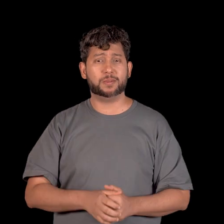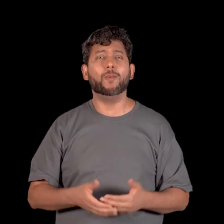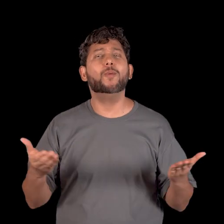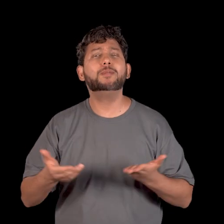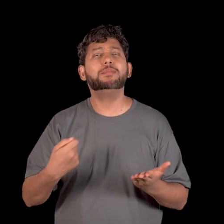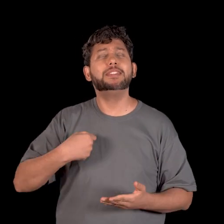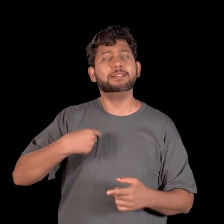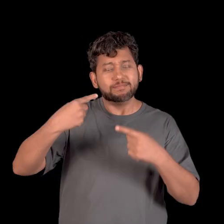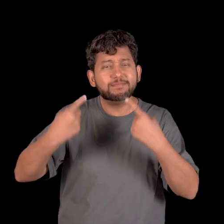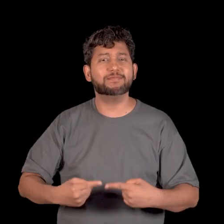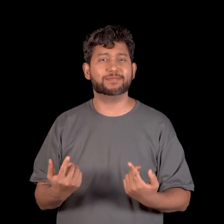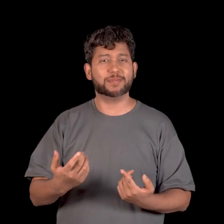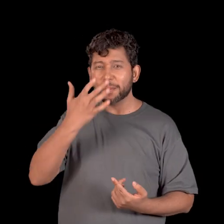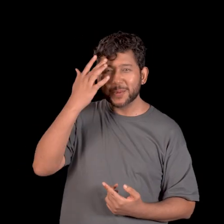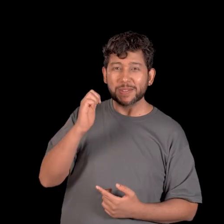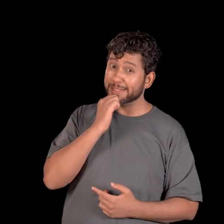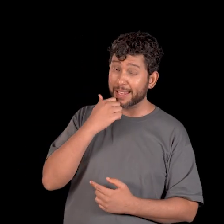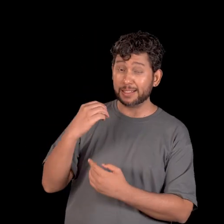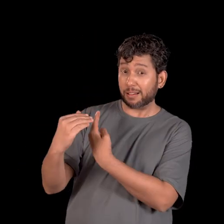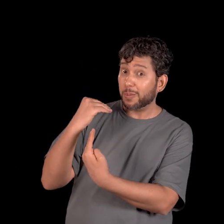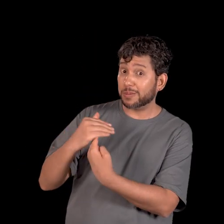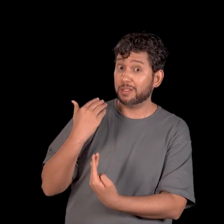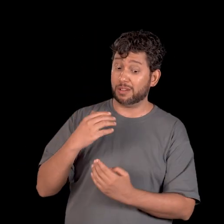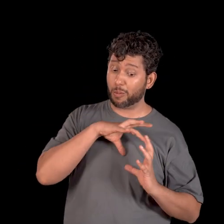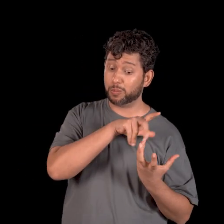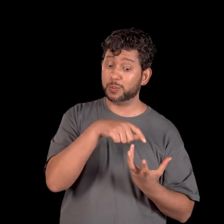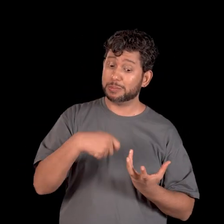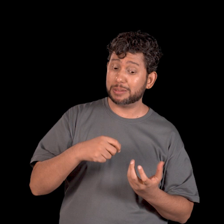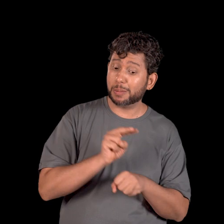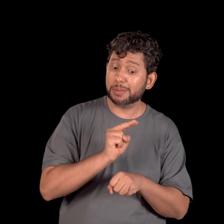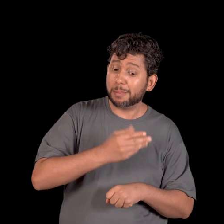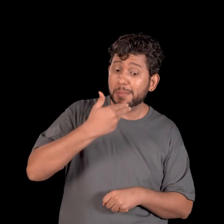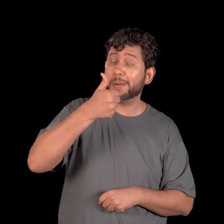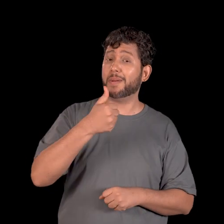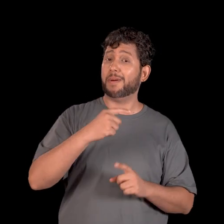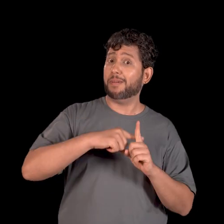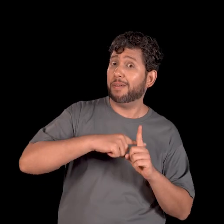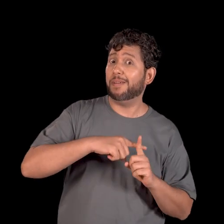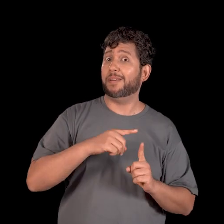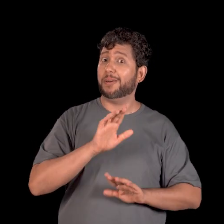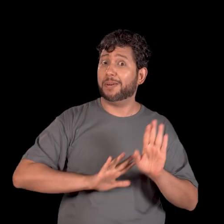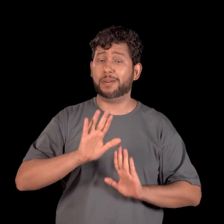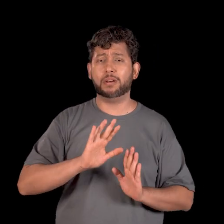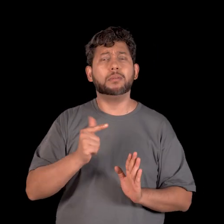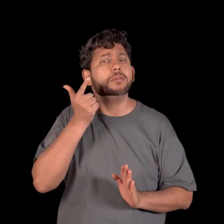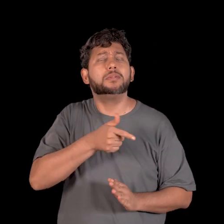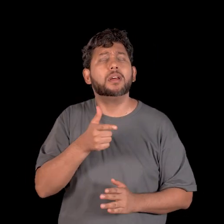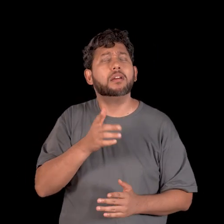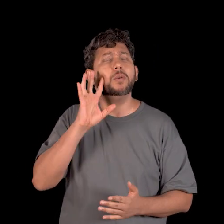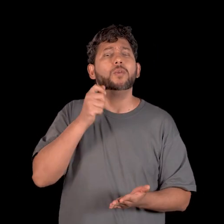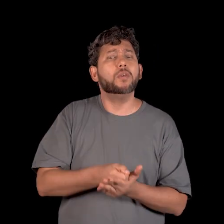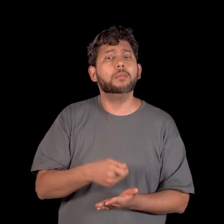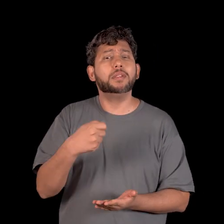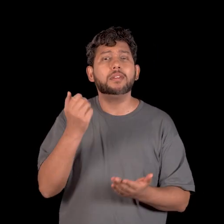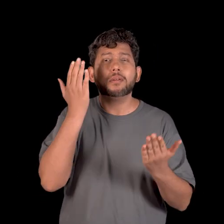da vida. O presente nos impõe esses desafios inéditos. Cientistas nos alertam a todo que o planeta precisa ser melhor